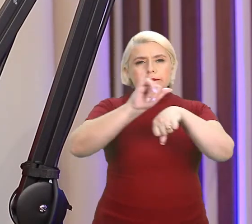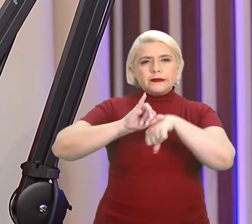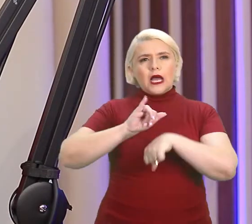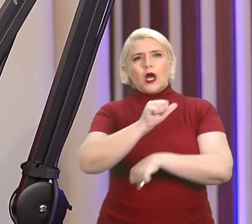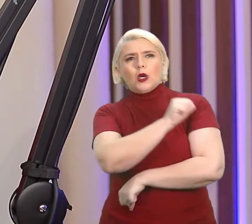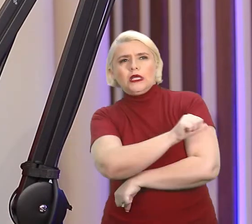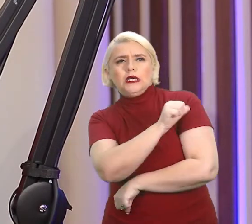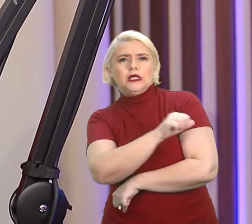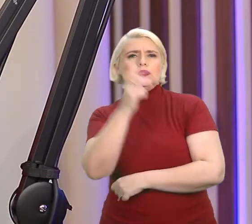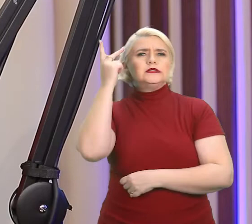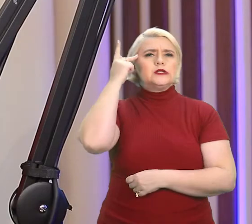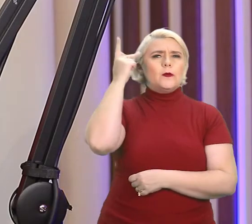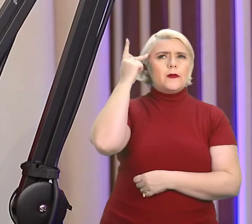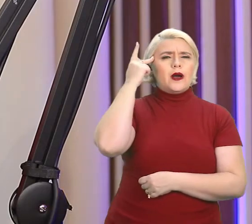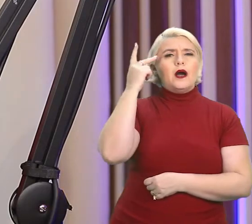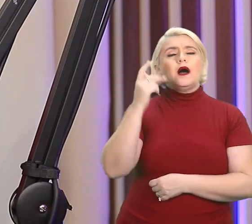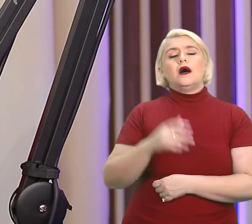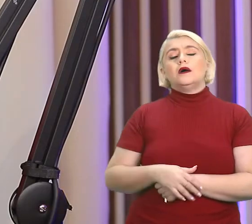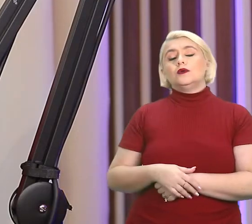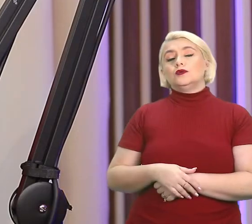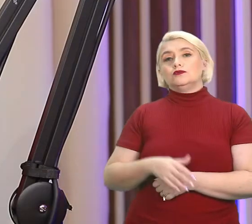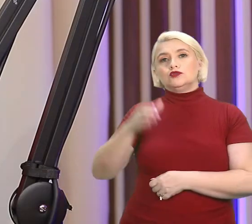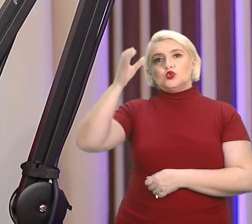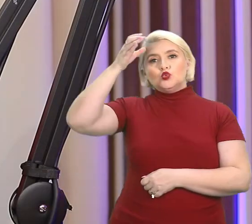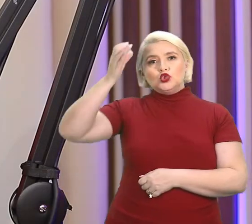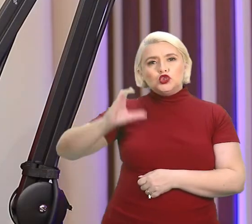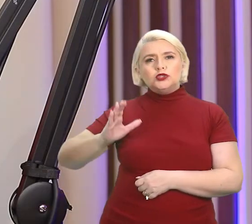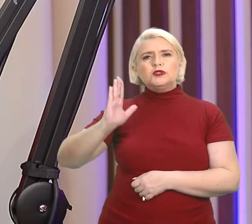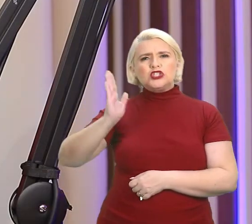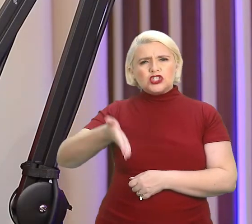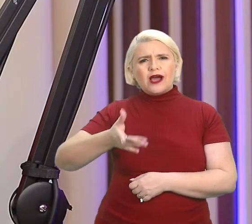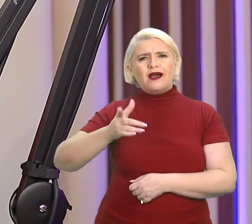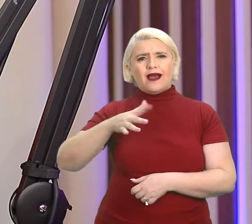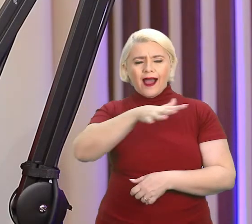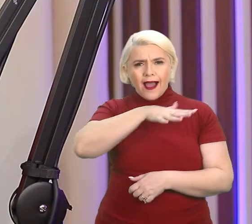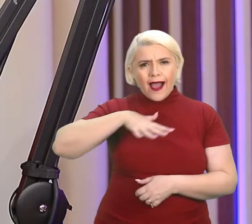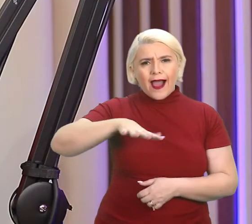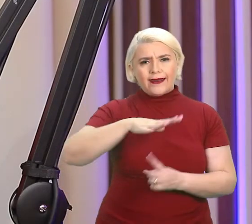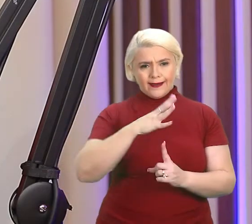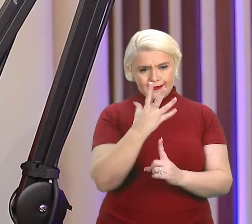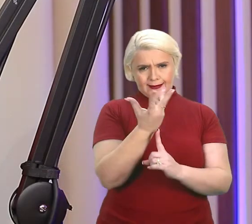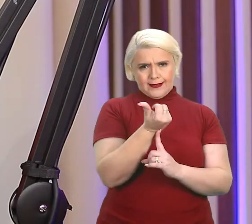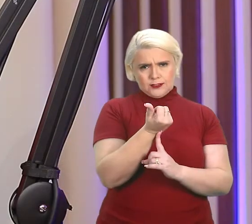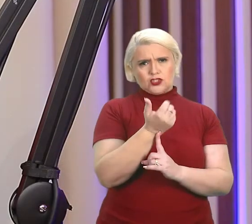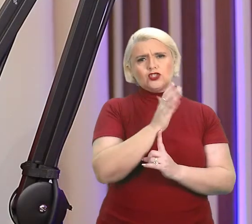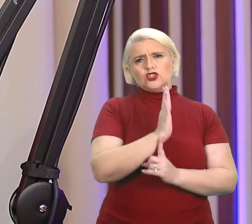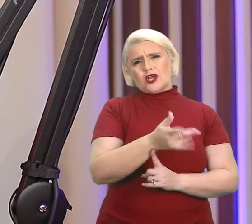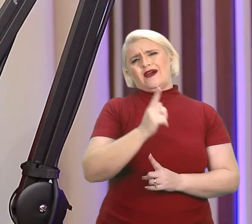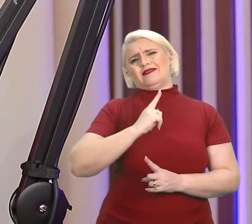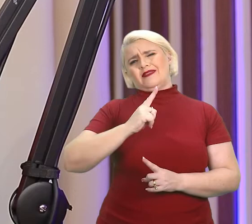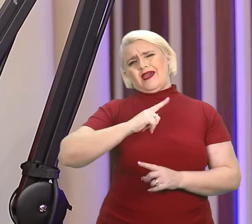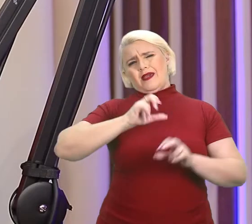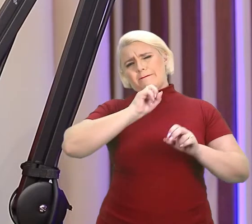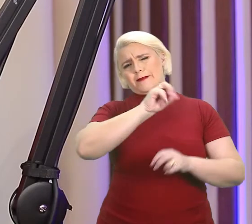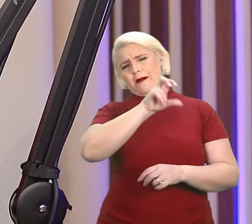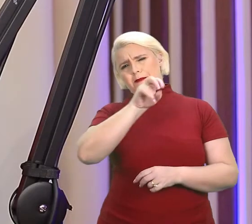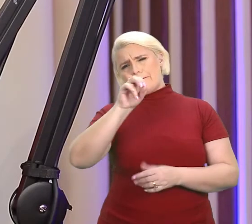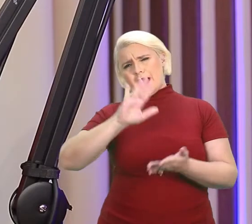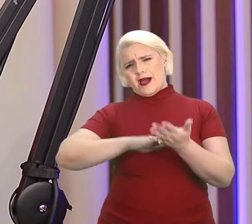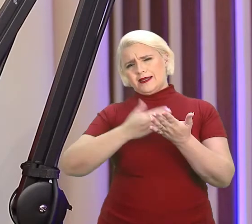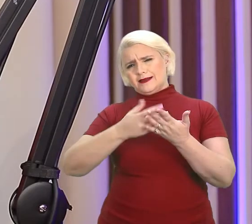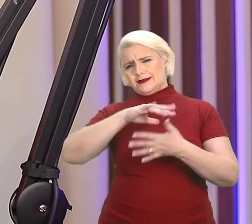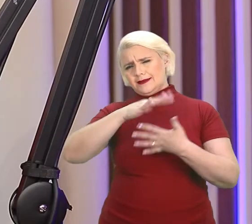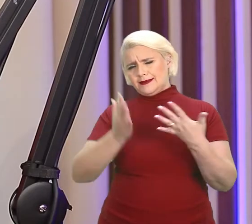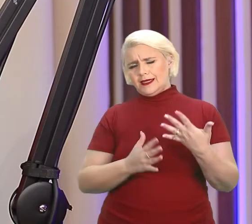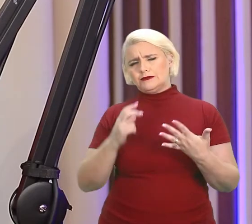São Paulo, no Rio Grande do Sul, em Curitiba, essa área da arte, a gente já via alguns